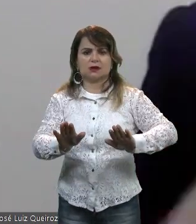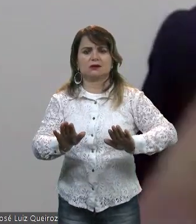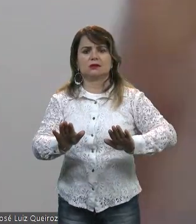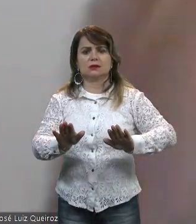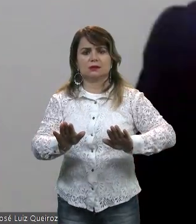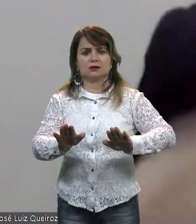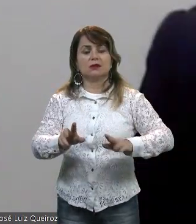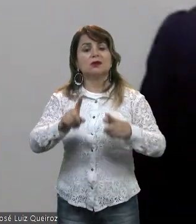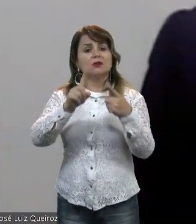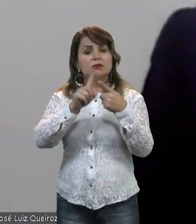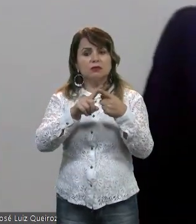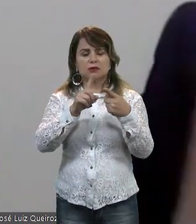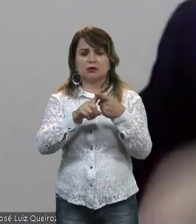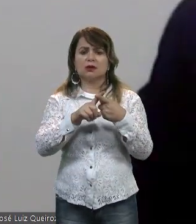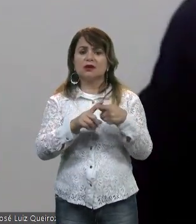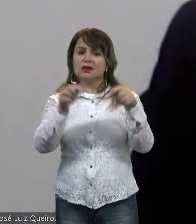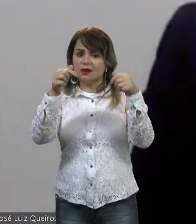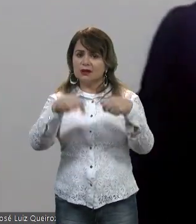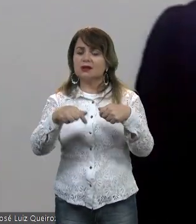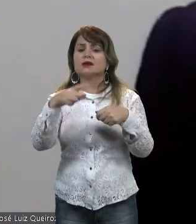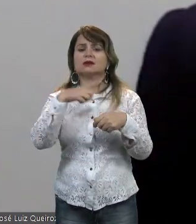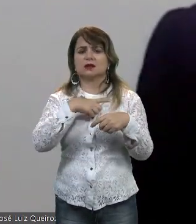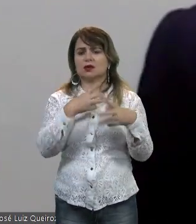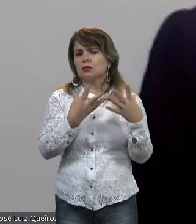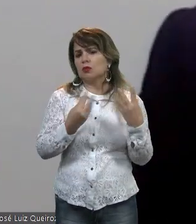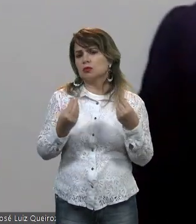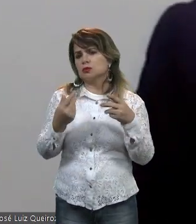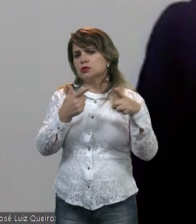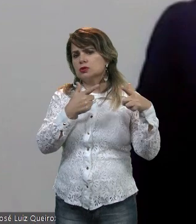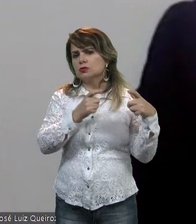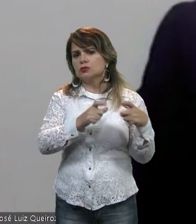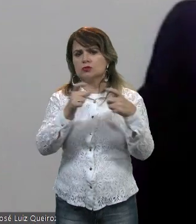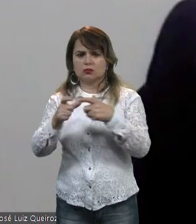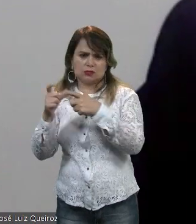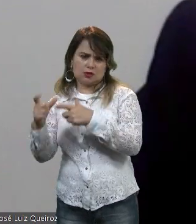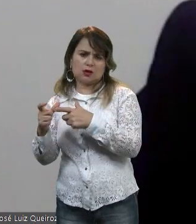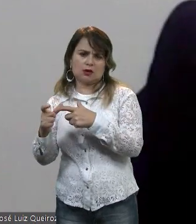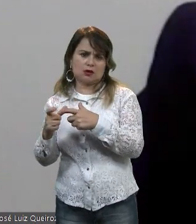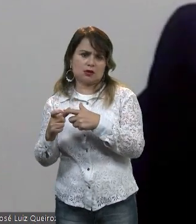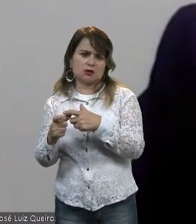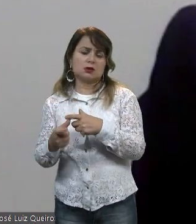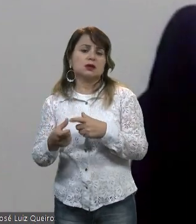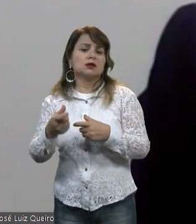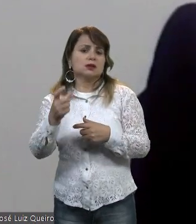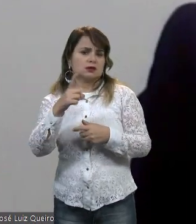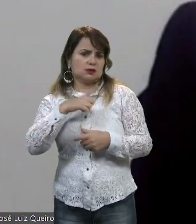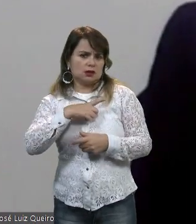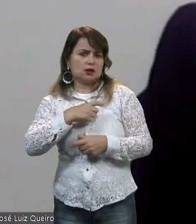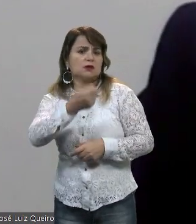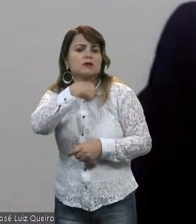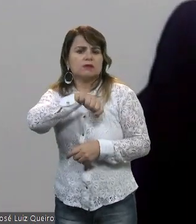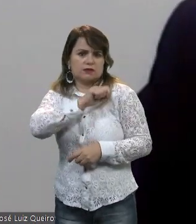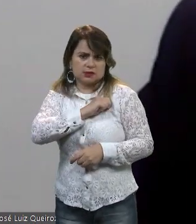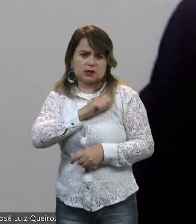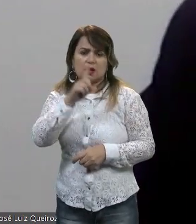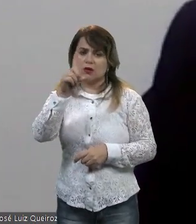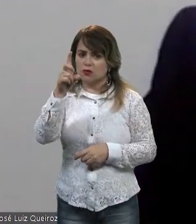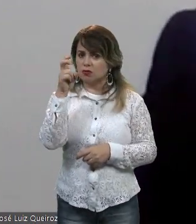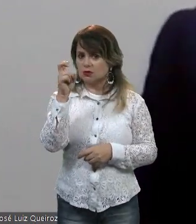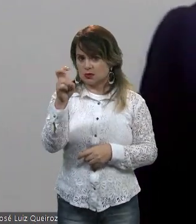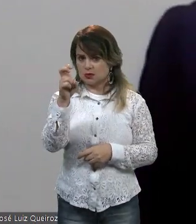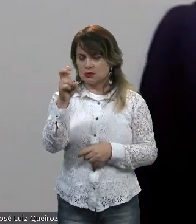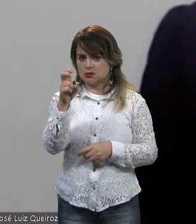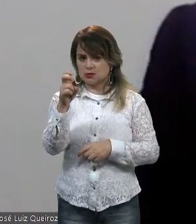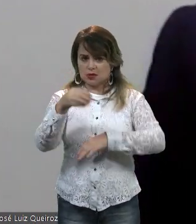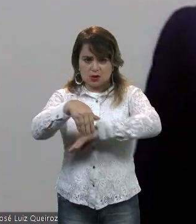pequenos comércios, grandes comércios, prestadores de serviço, para 15 fiscais da prefeitura. Mais de 10 mil pontos para 15